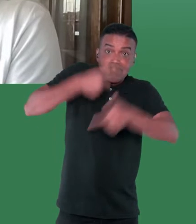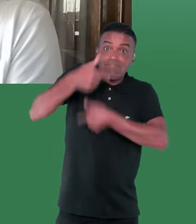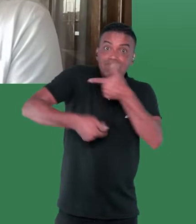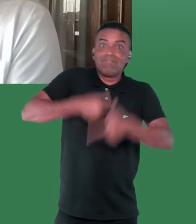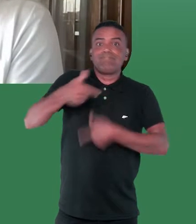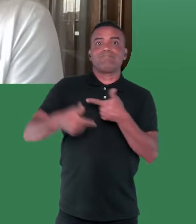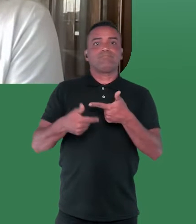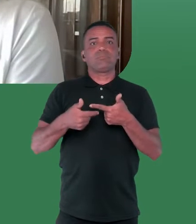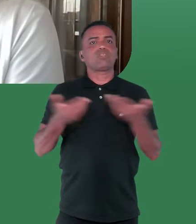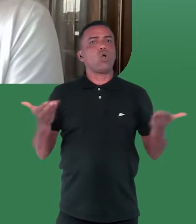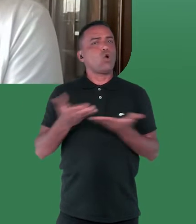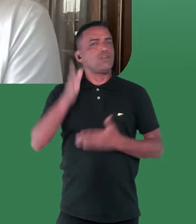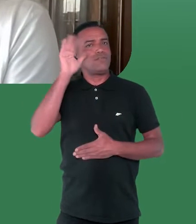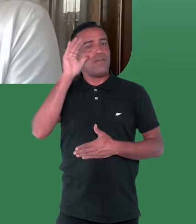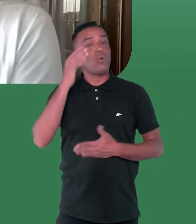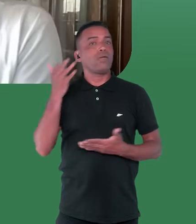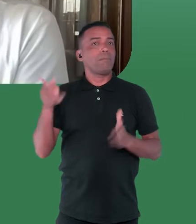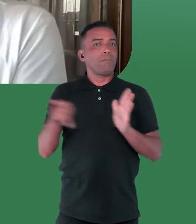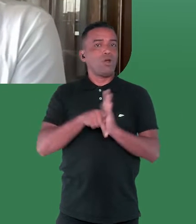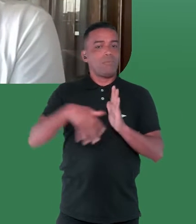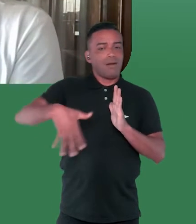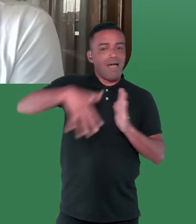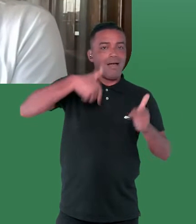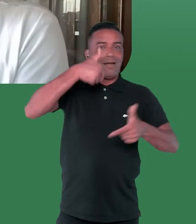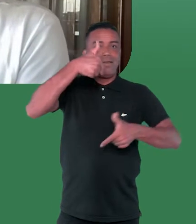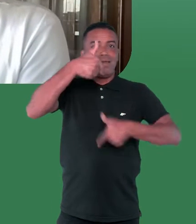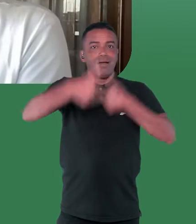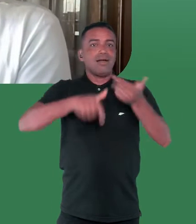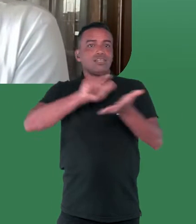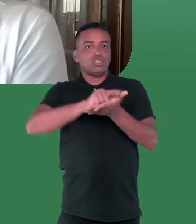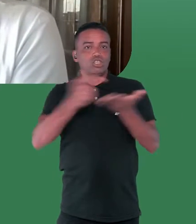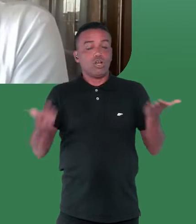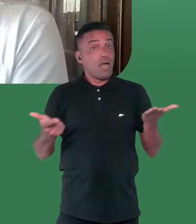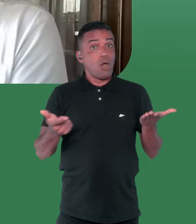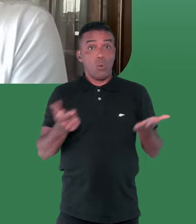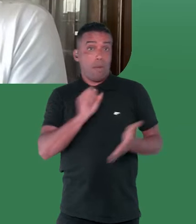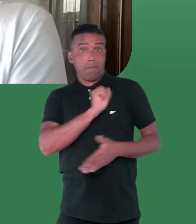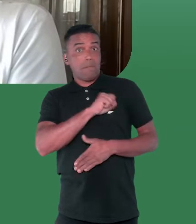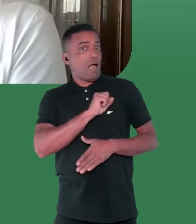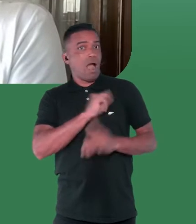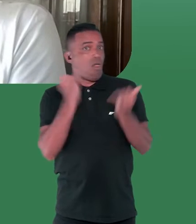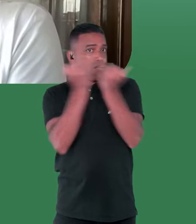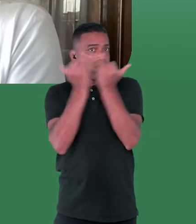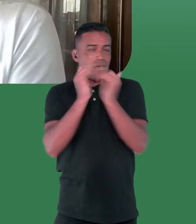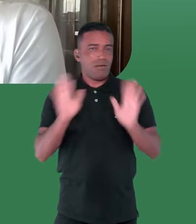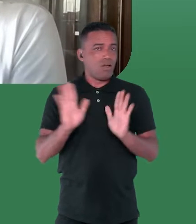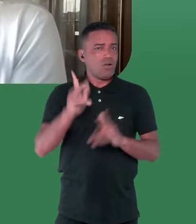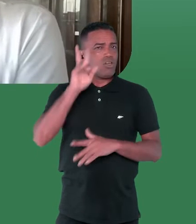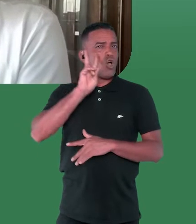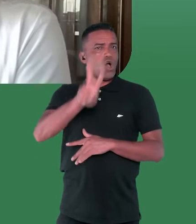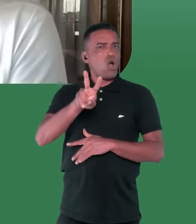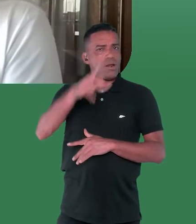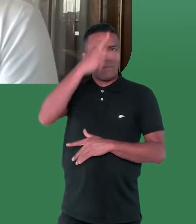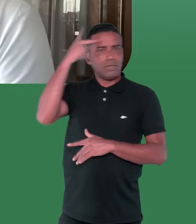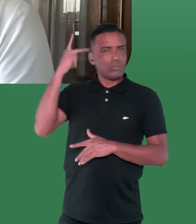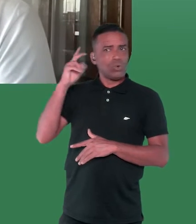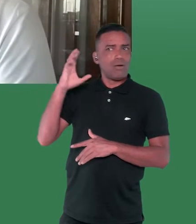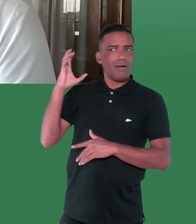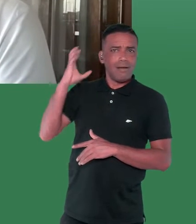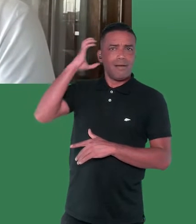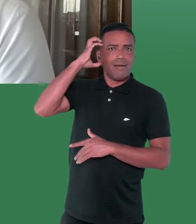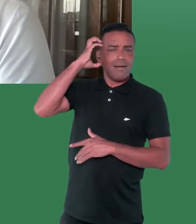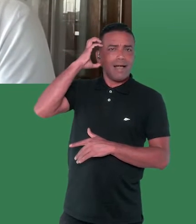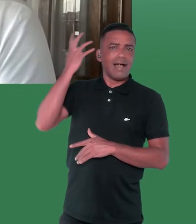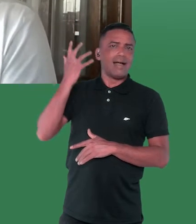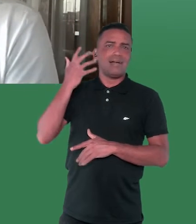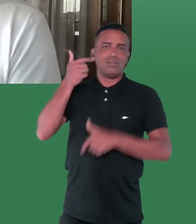E o que se vê hoje com os colegas jornalistas, e isso não é demérito, eu não estou falando mal deles, é que eu olho para os que estão chegando lá na rádio, principalmente a turma